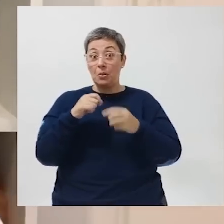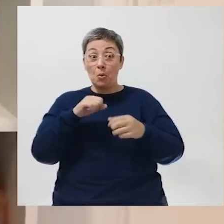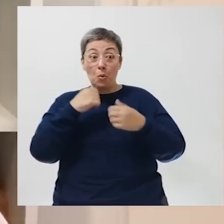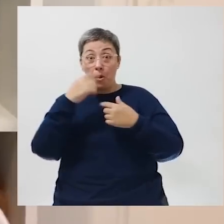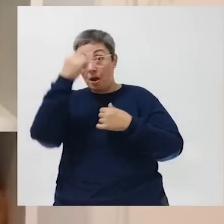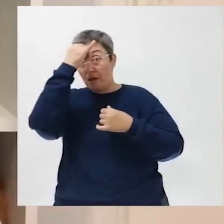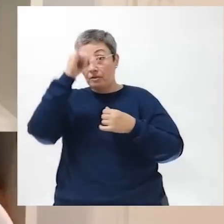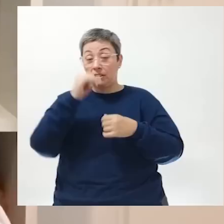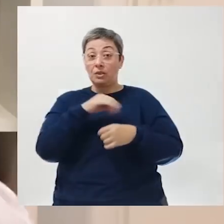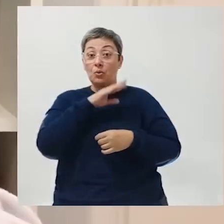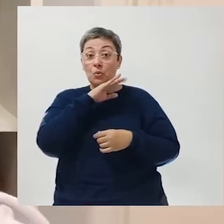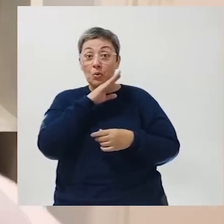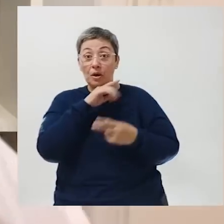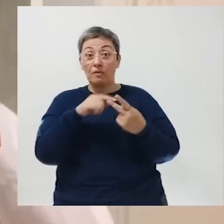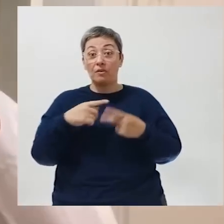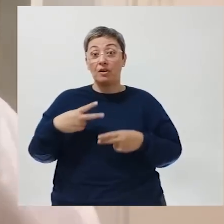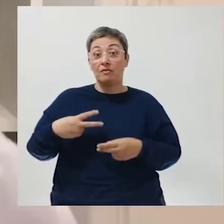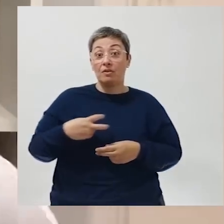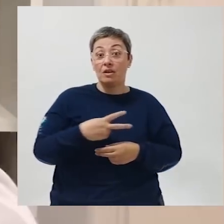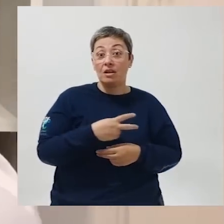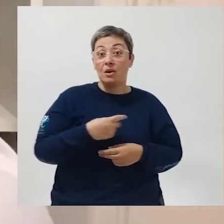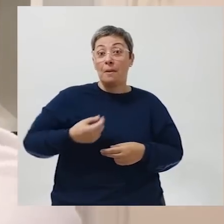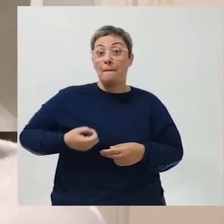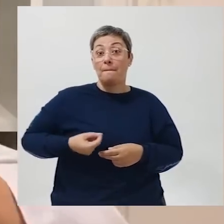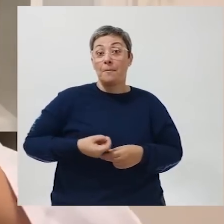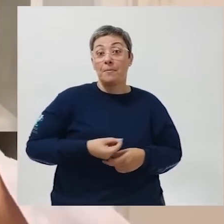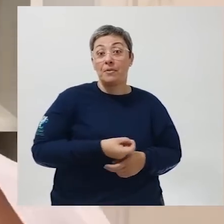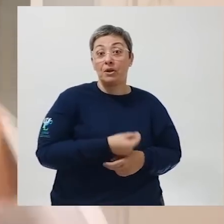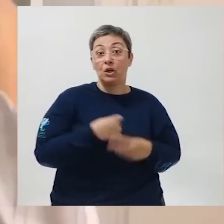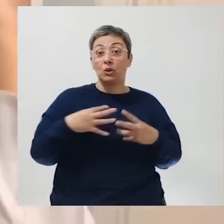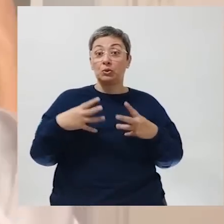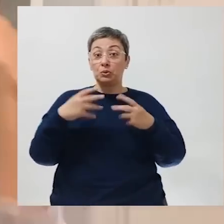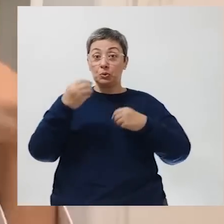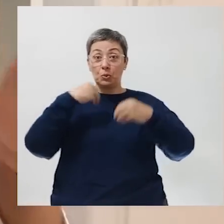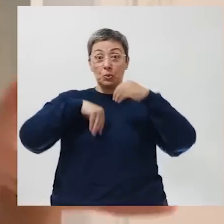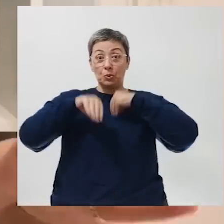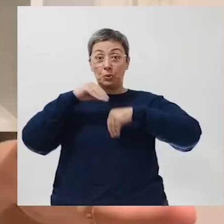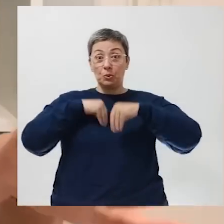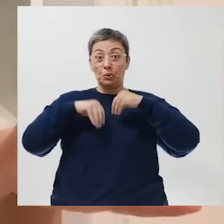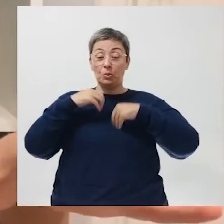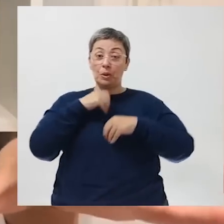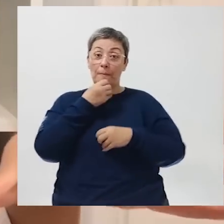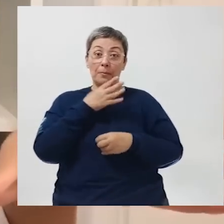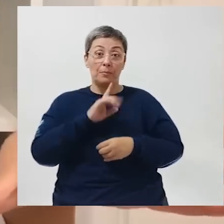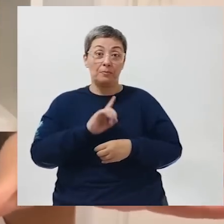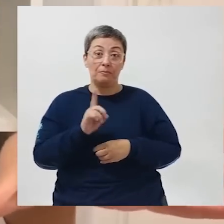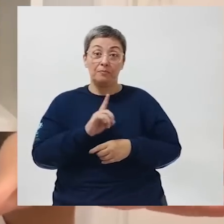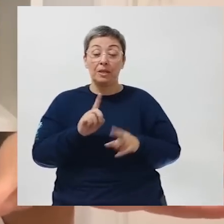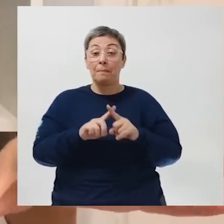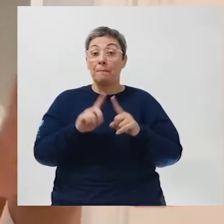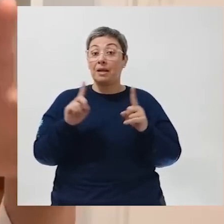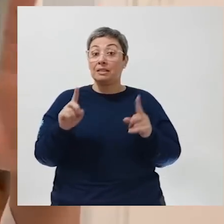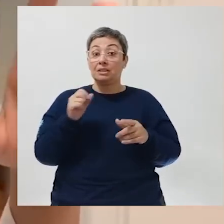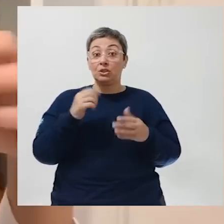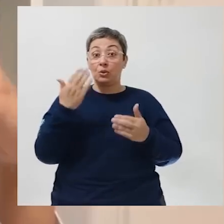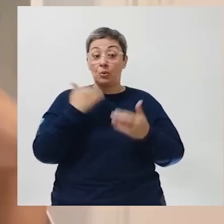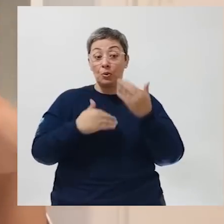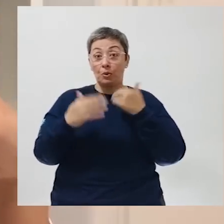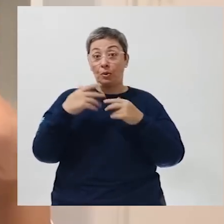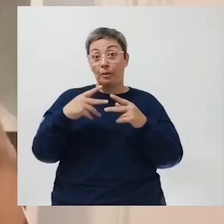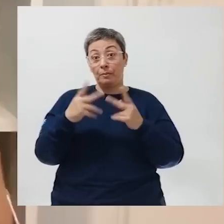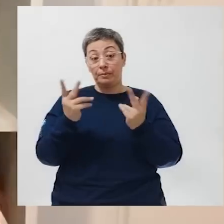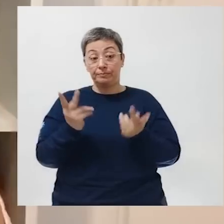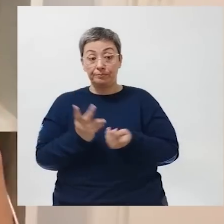para combater o mal, combater vírus, combater bactérias, combater tudo que entra no nosso corpo que não faz bem para nós. E se a gente